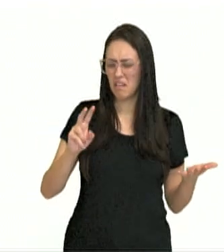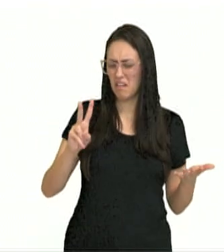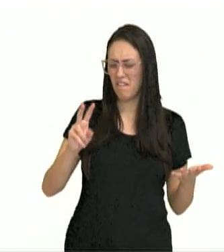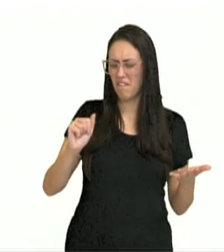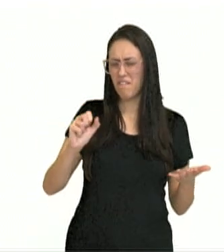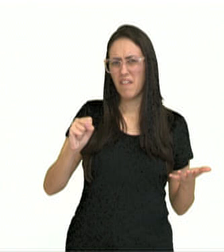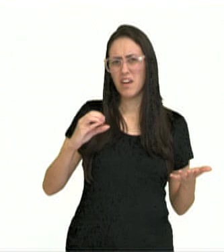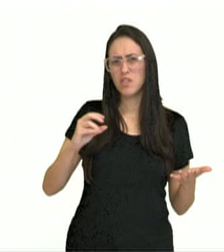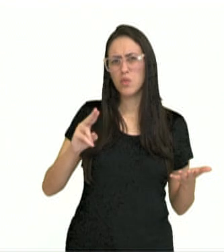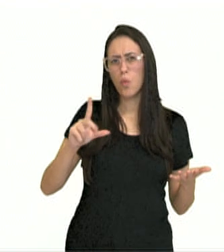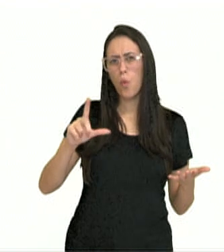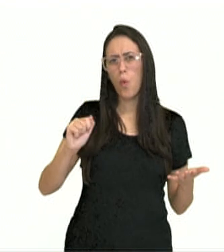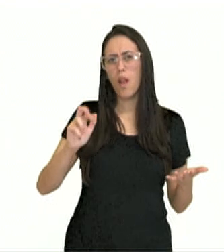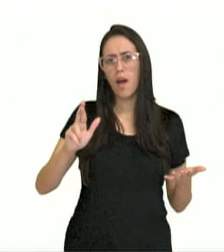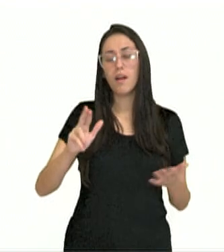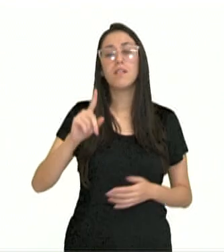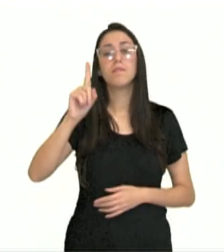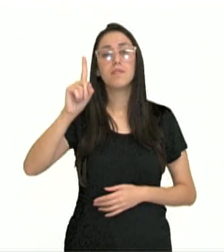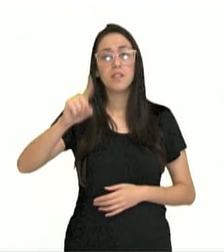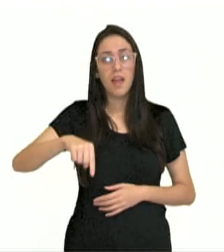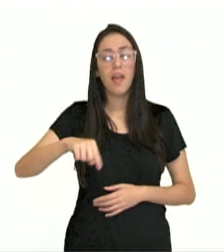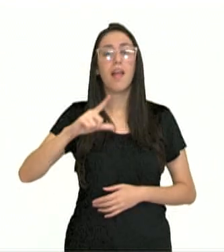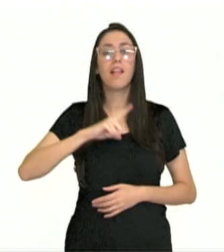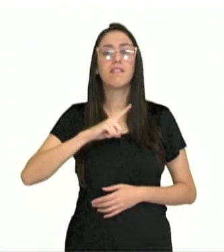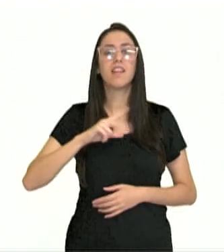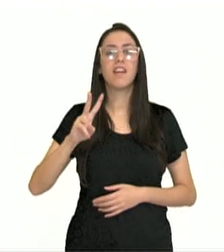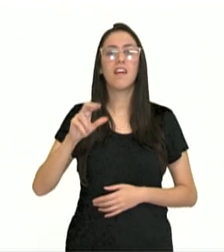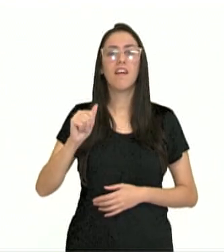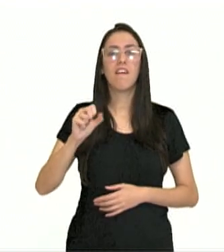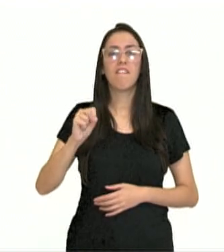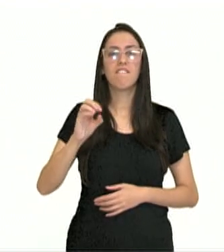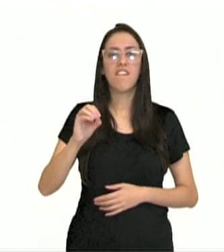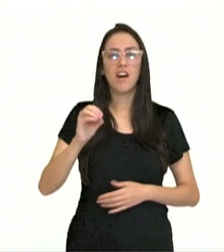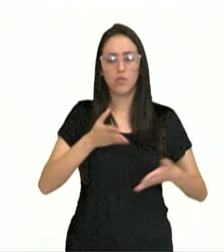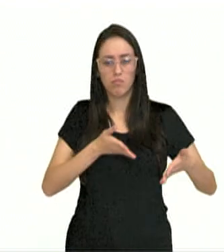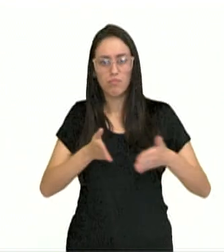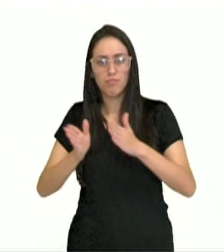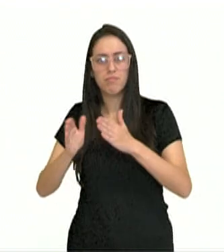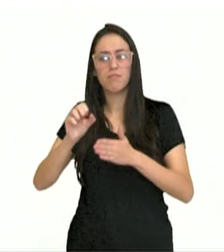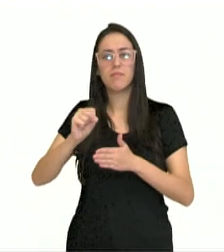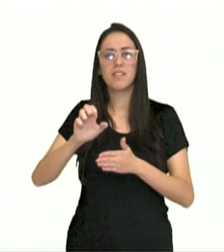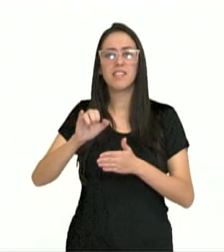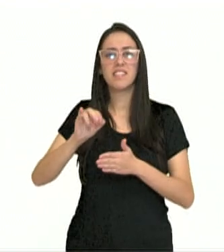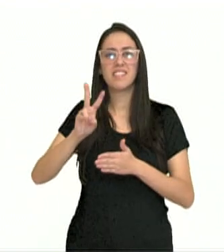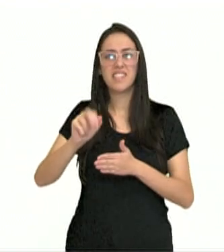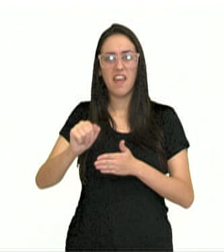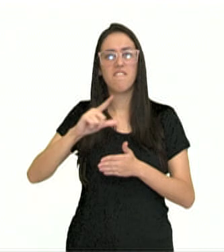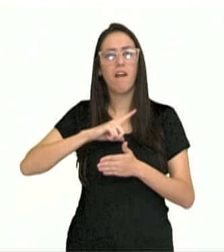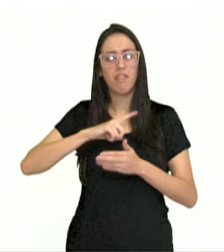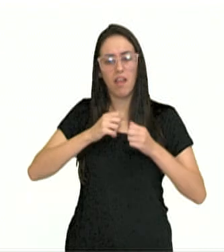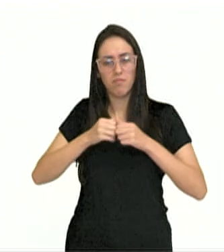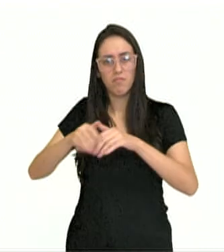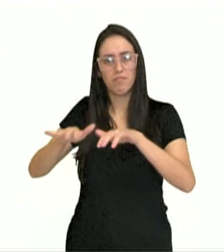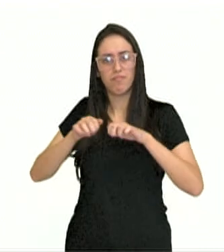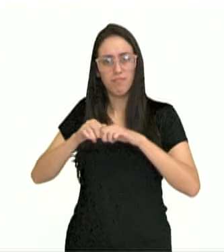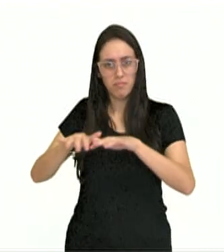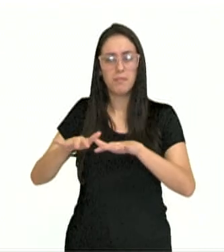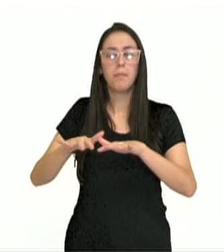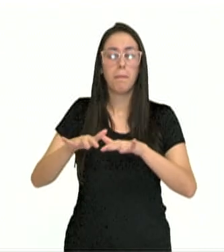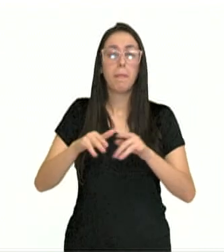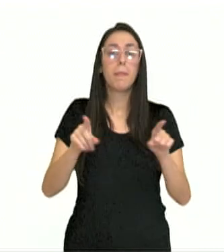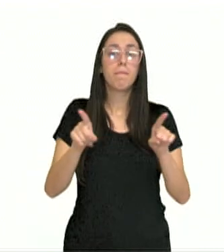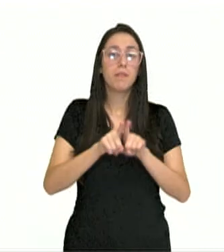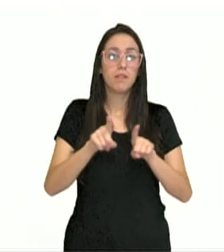vasculares? São plantas que apresentam vasos condutores de seiva, tanto seiva bruta quanto seiva elaborada. Além